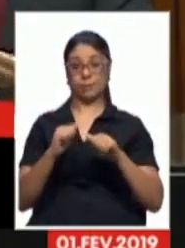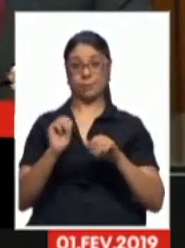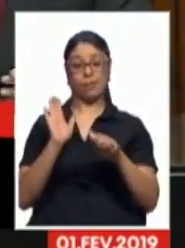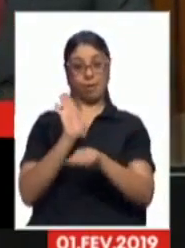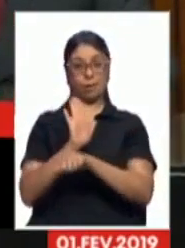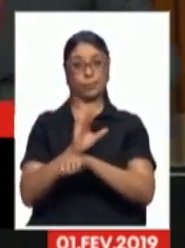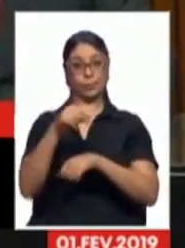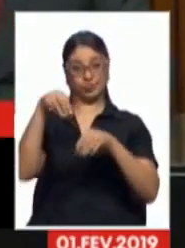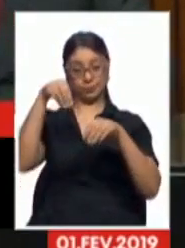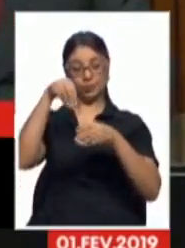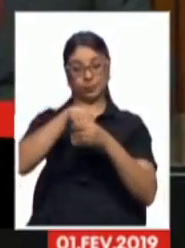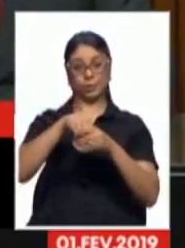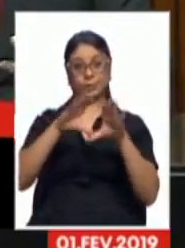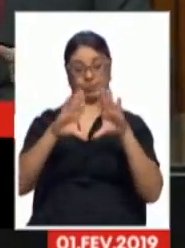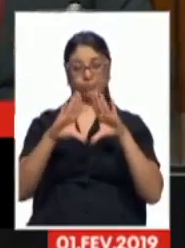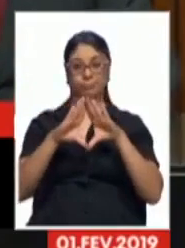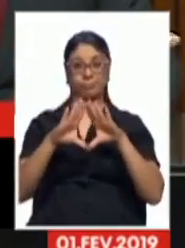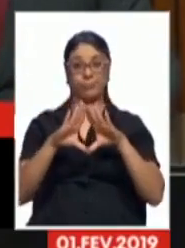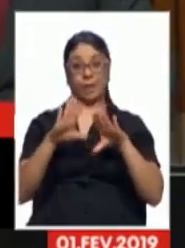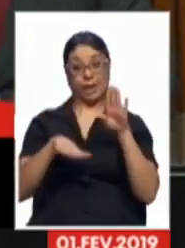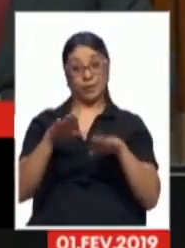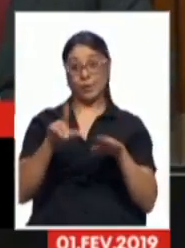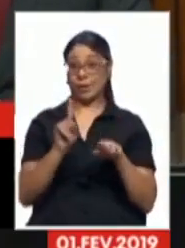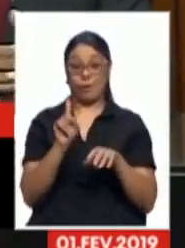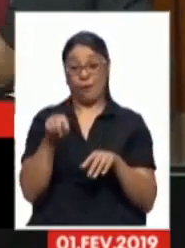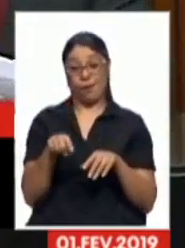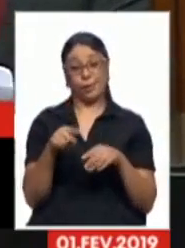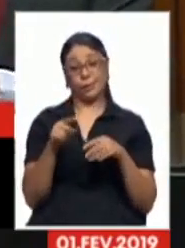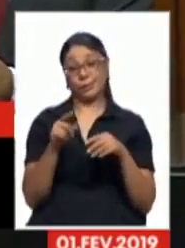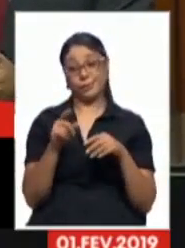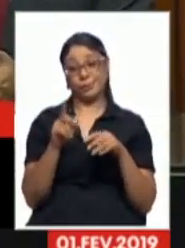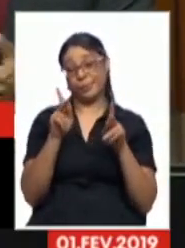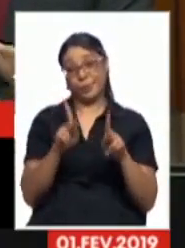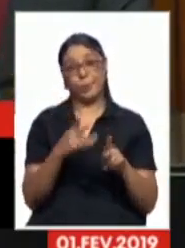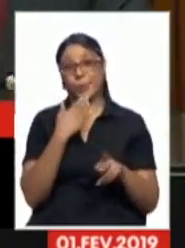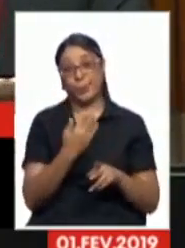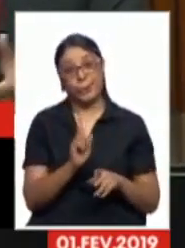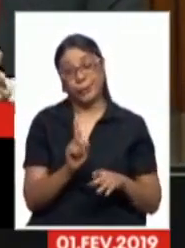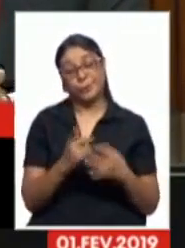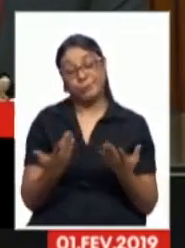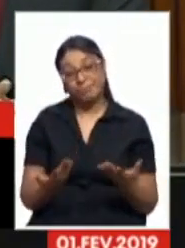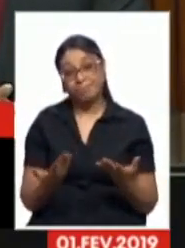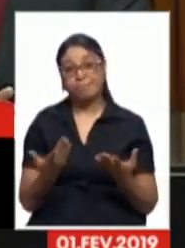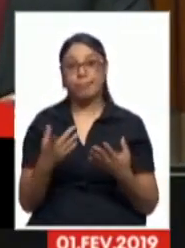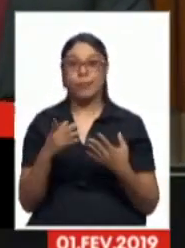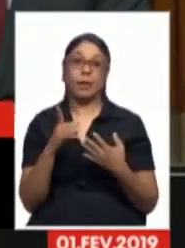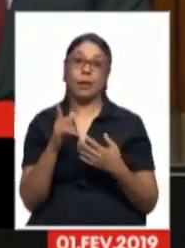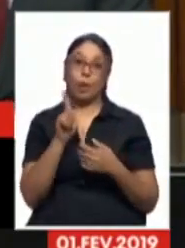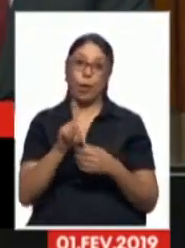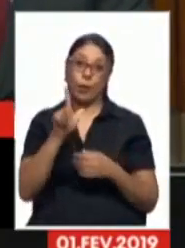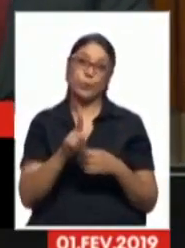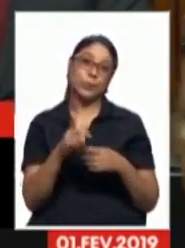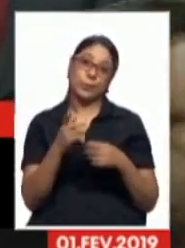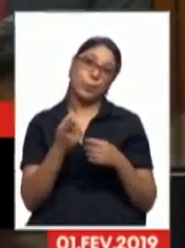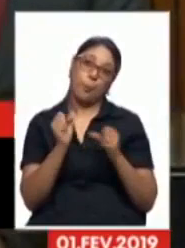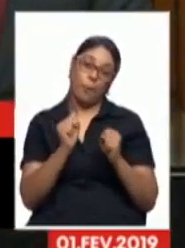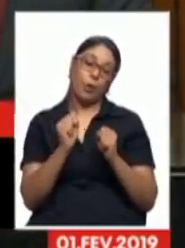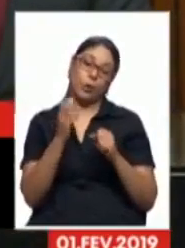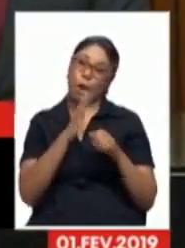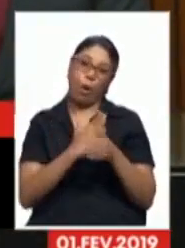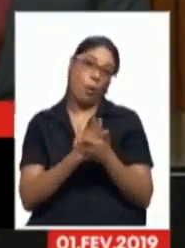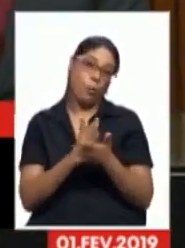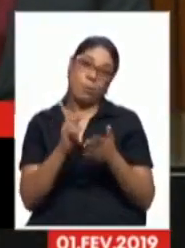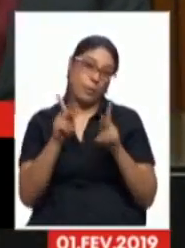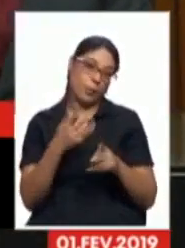e que nem sempre serão medidas com apelo popular. Até ao contrário, algumas delas bastante impopulares. E lembrando que